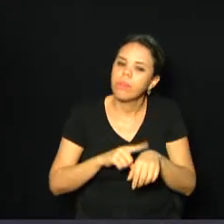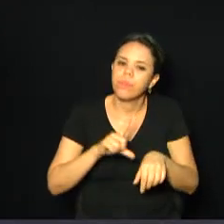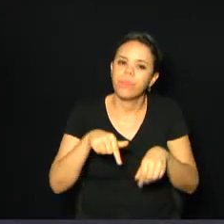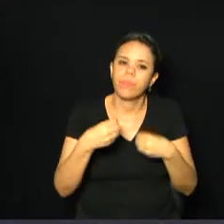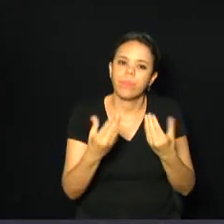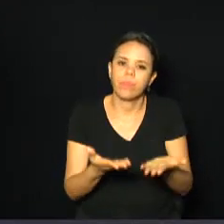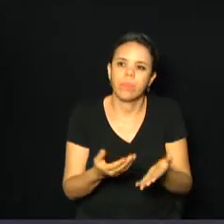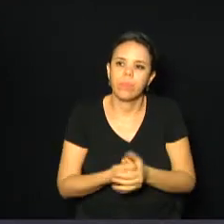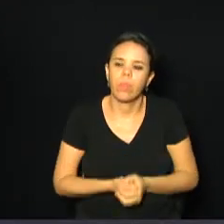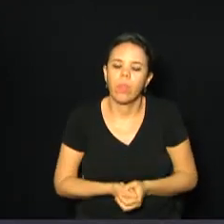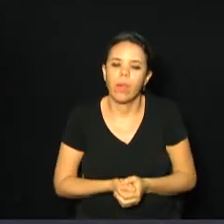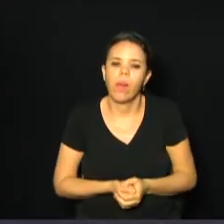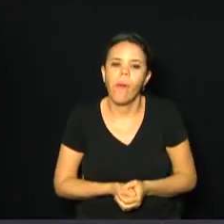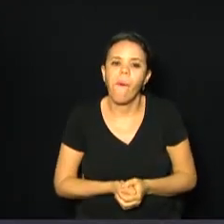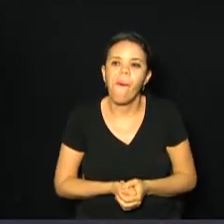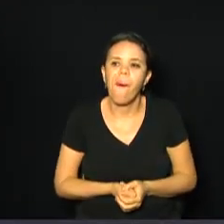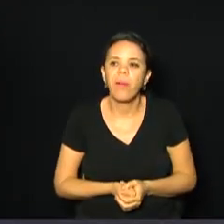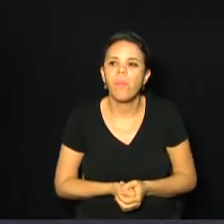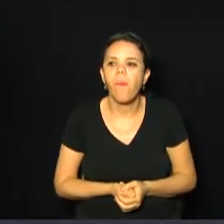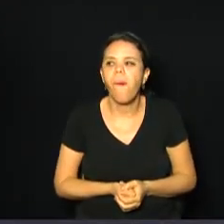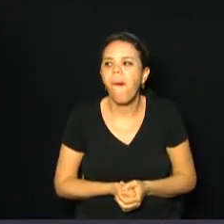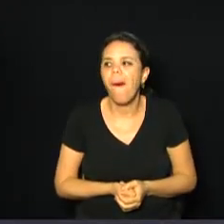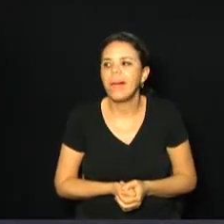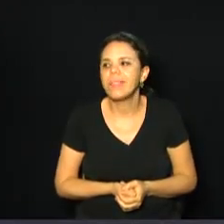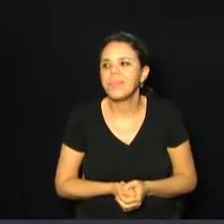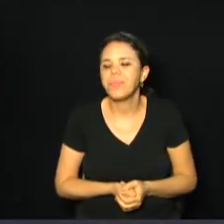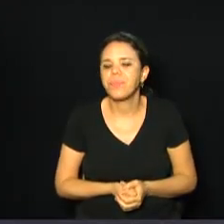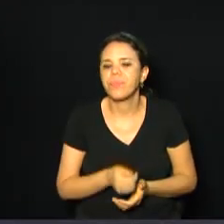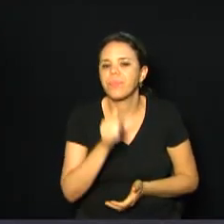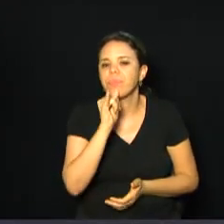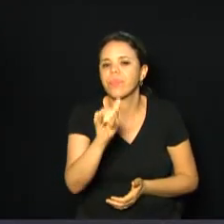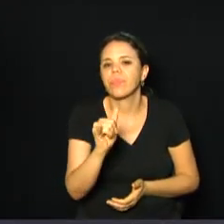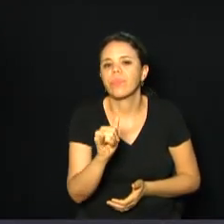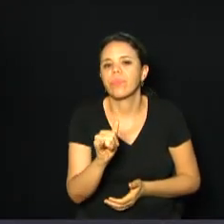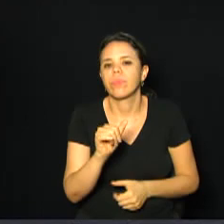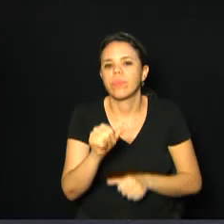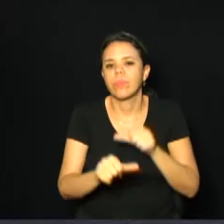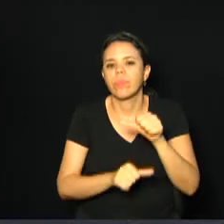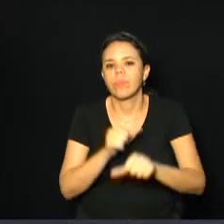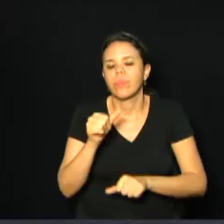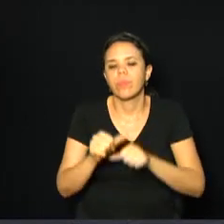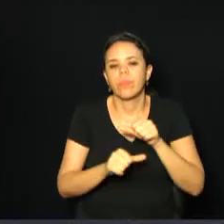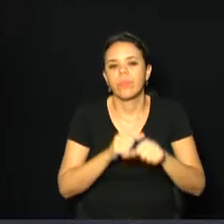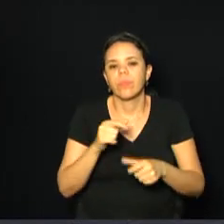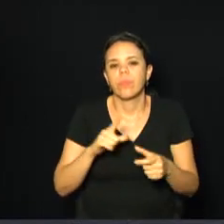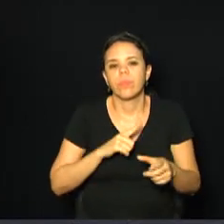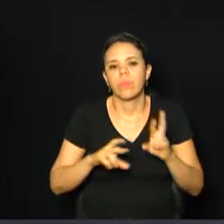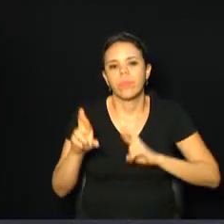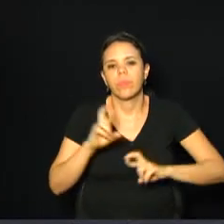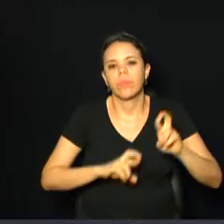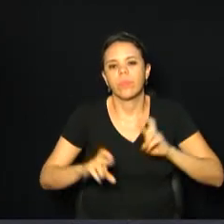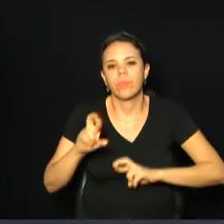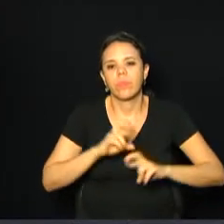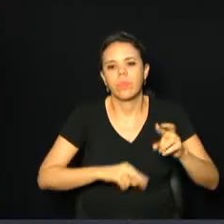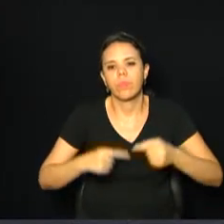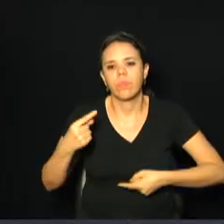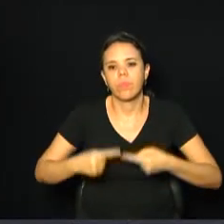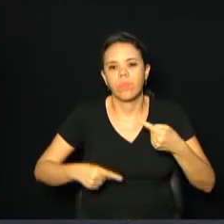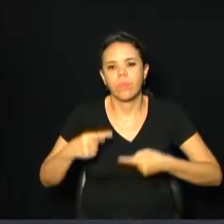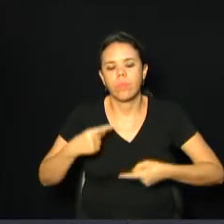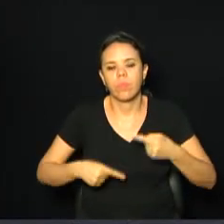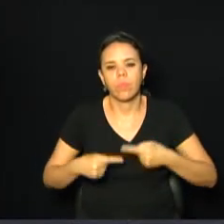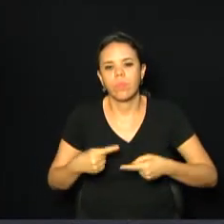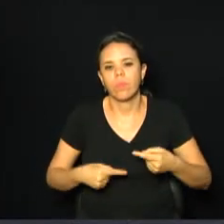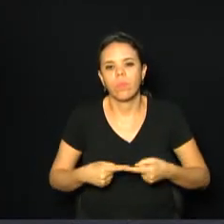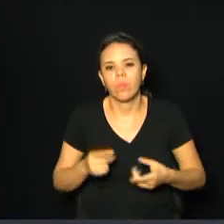entrega. Então, eu diria que é uma mudança de paradigma. Vai ter que ser revisto toda a política, toda a cultura.